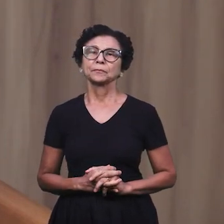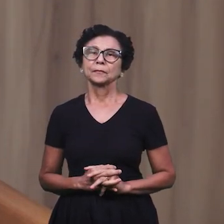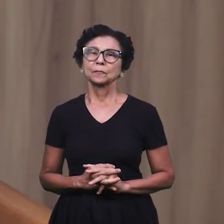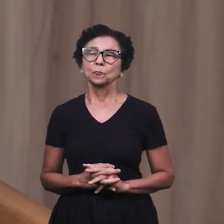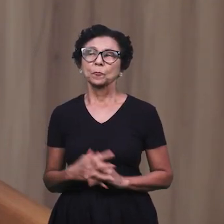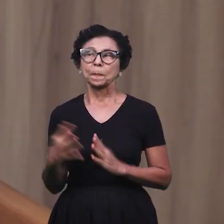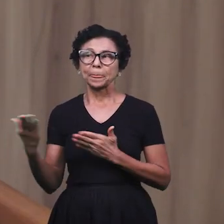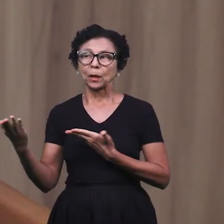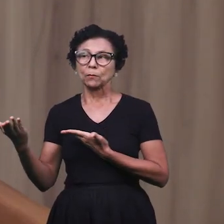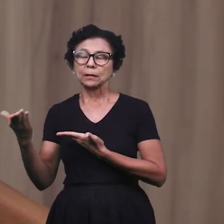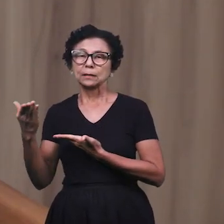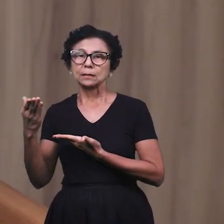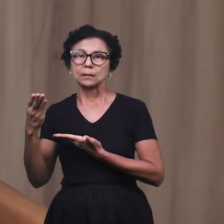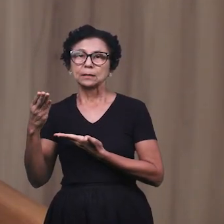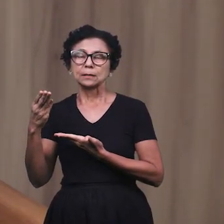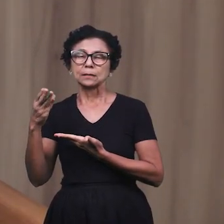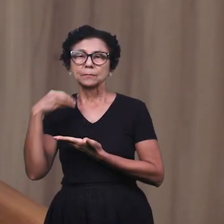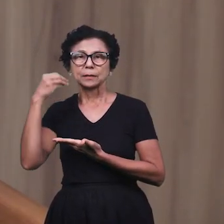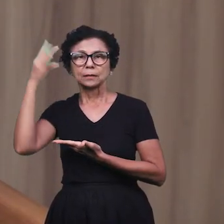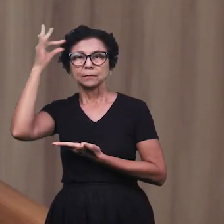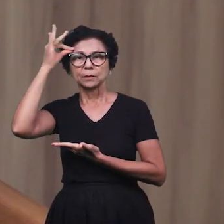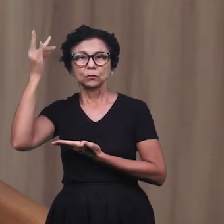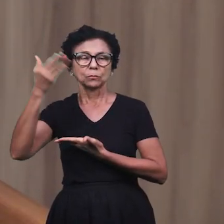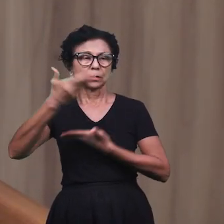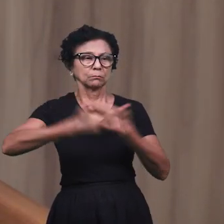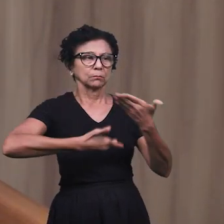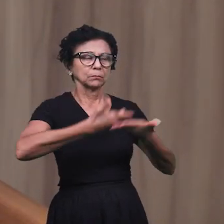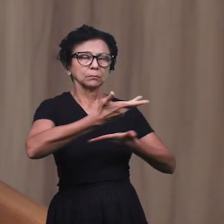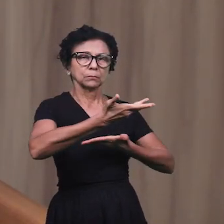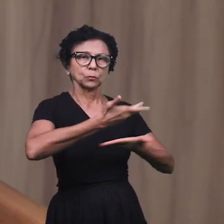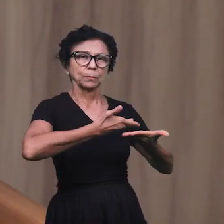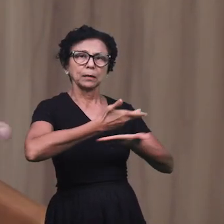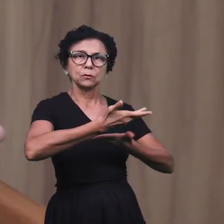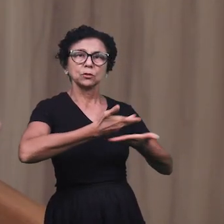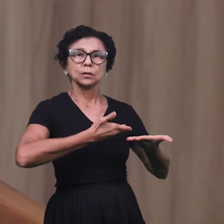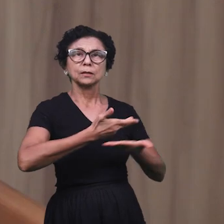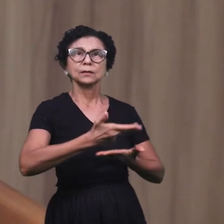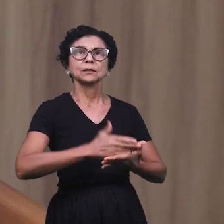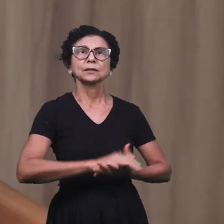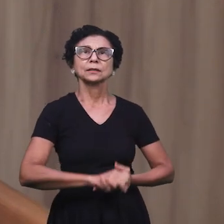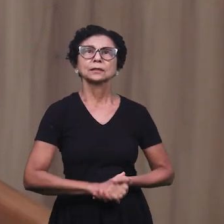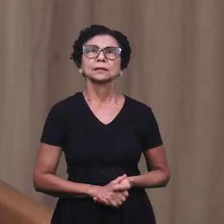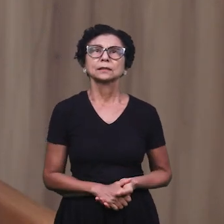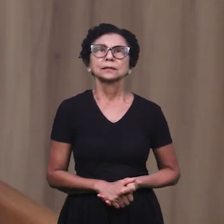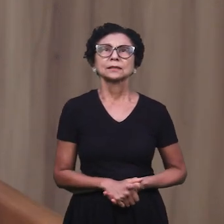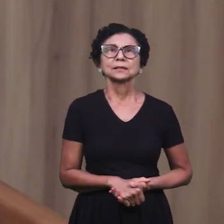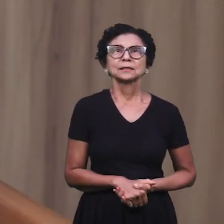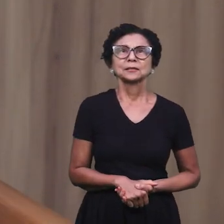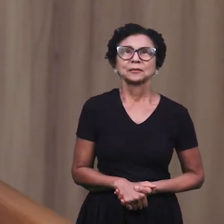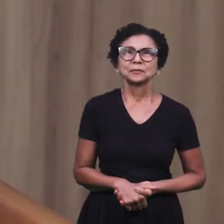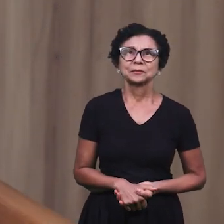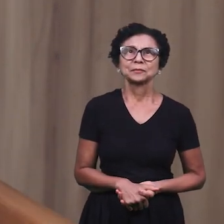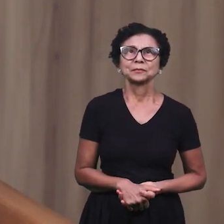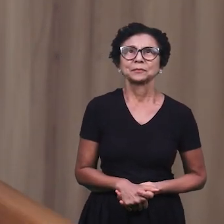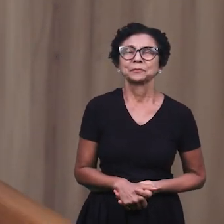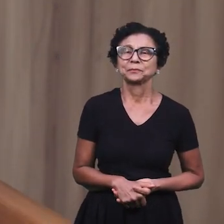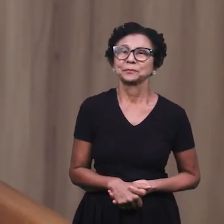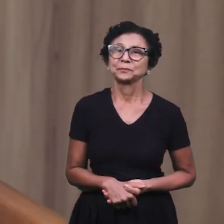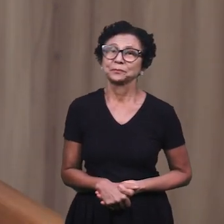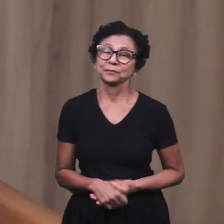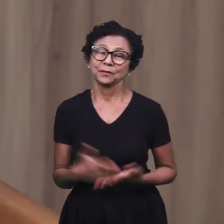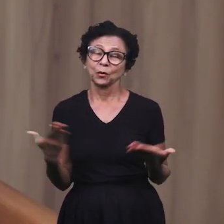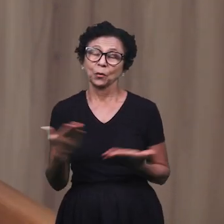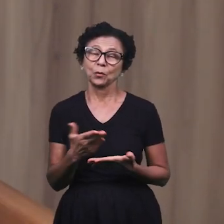Espirituais. Então os netos, eles realmente têm que procurar os avós e estar mais momentos com eles, né? Principalmente nesse momento que a gente está vivendo de